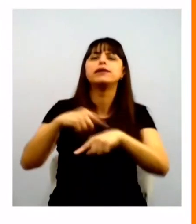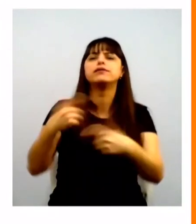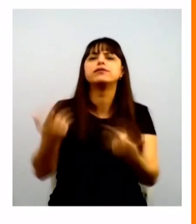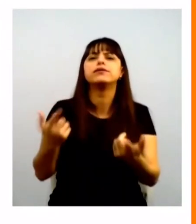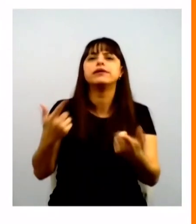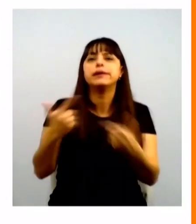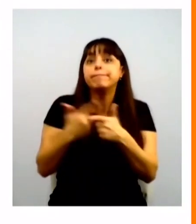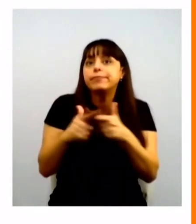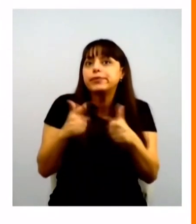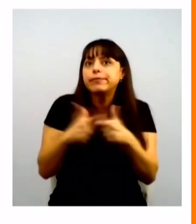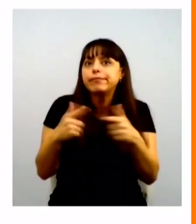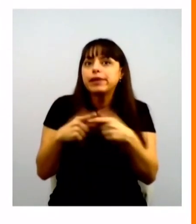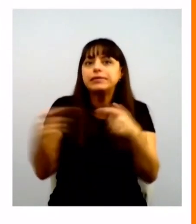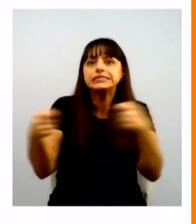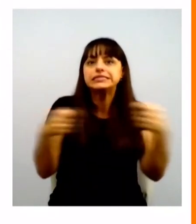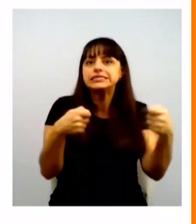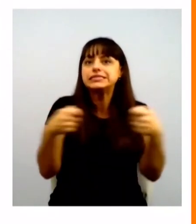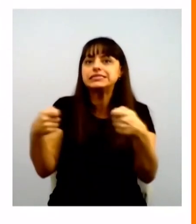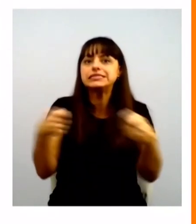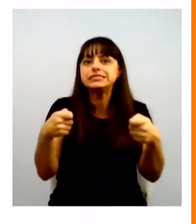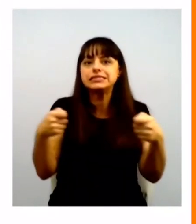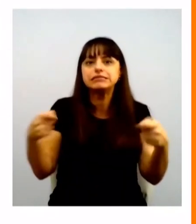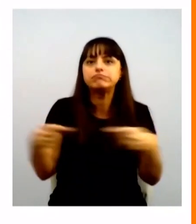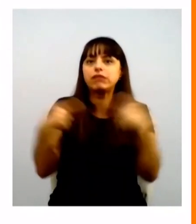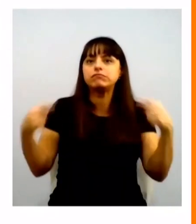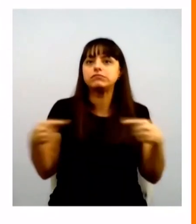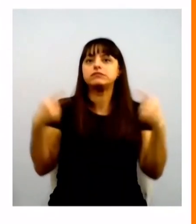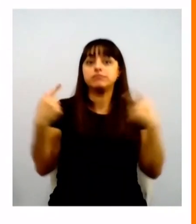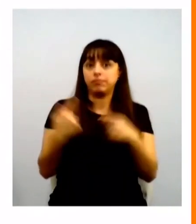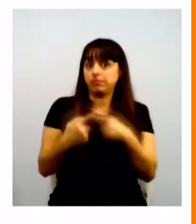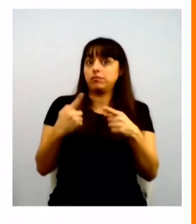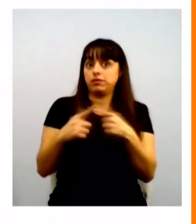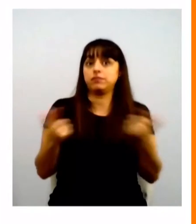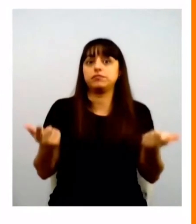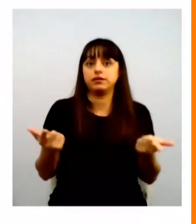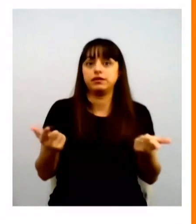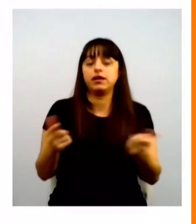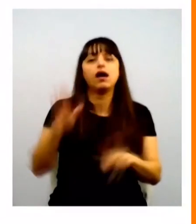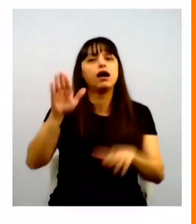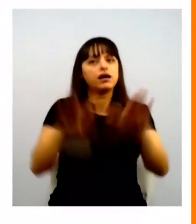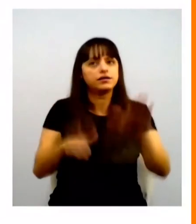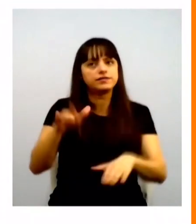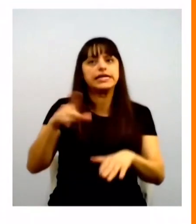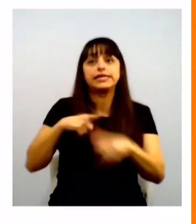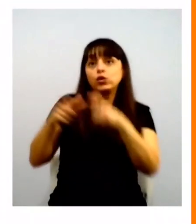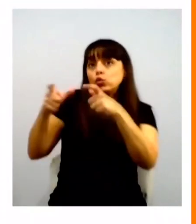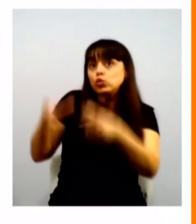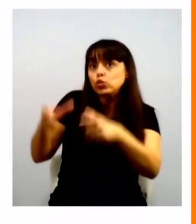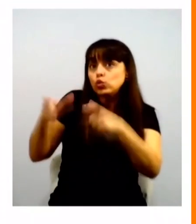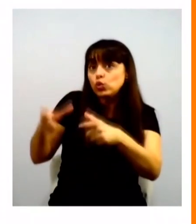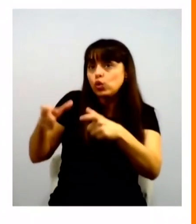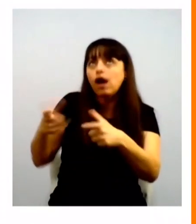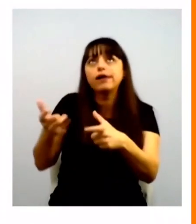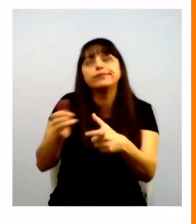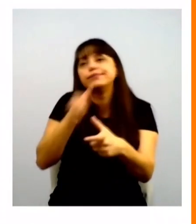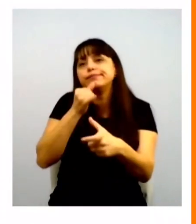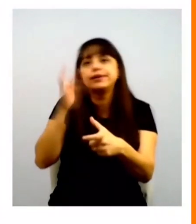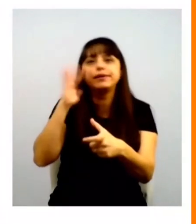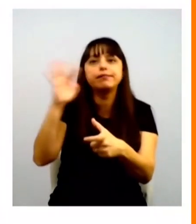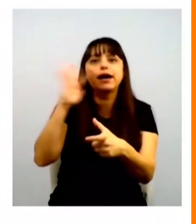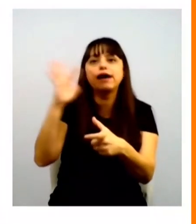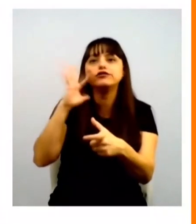Claro, quando a um sitio patrimonial, o que vocês se querem imaginar, um patrimônio,